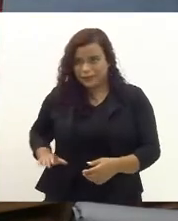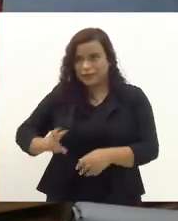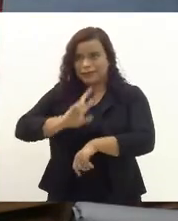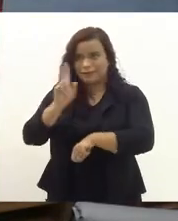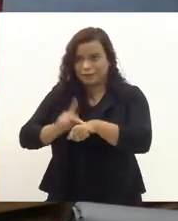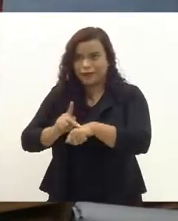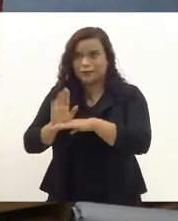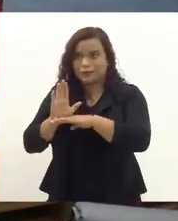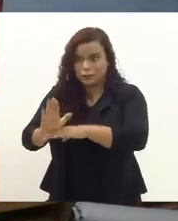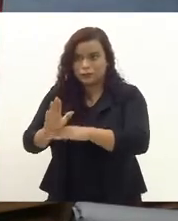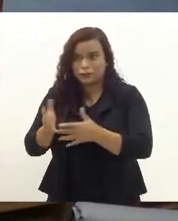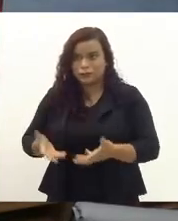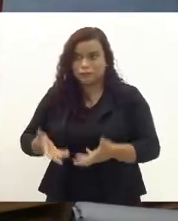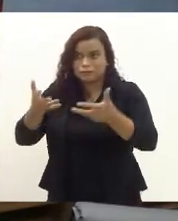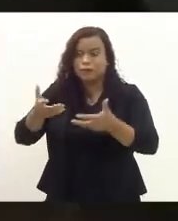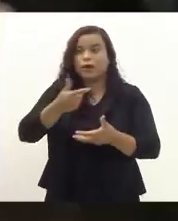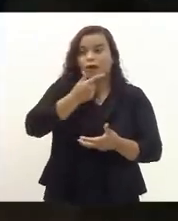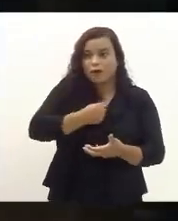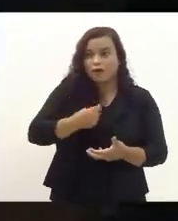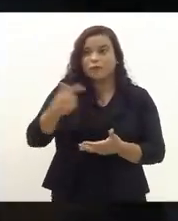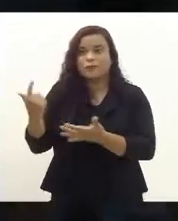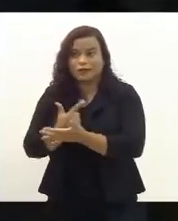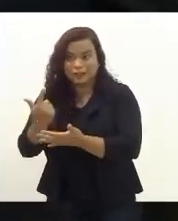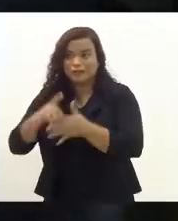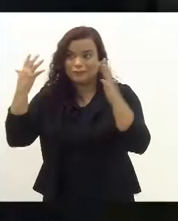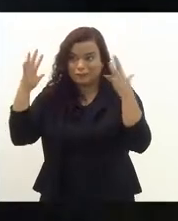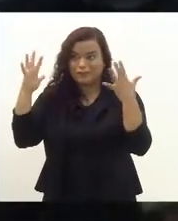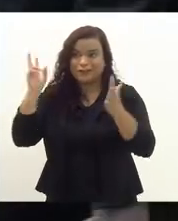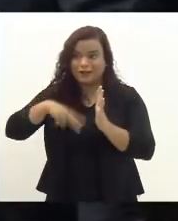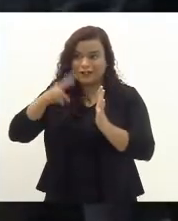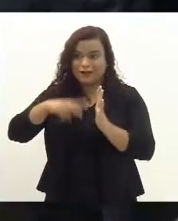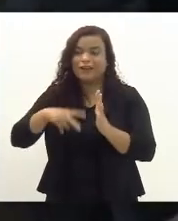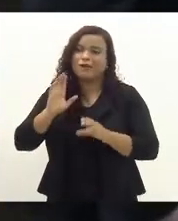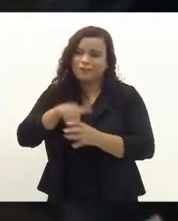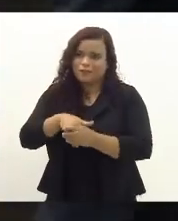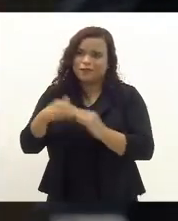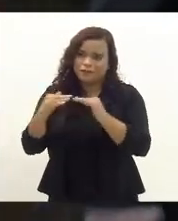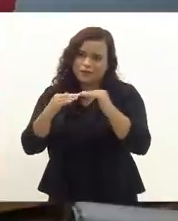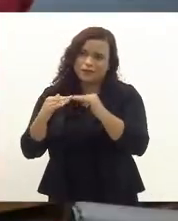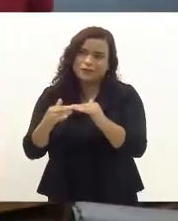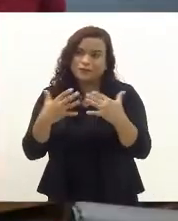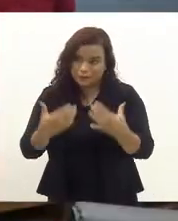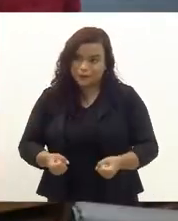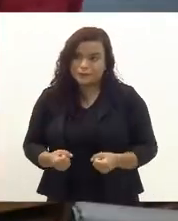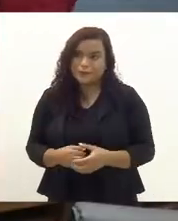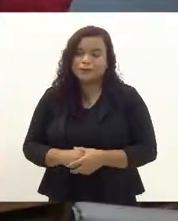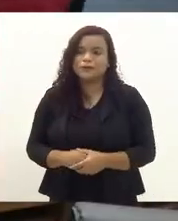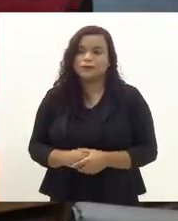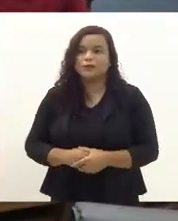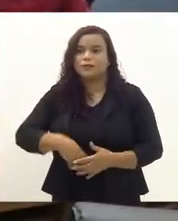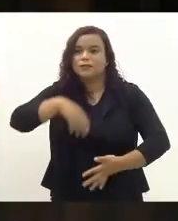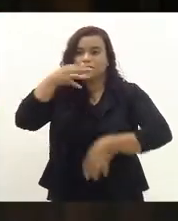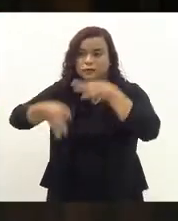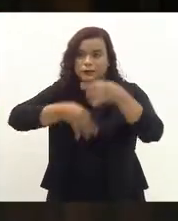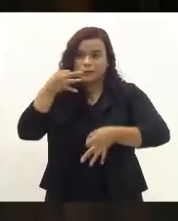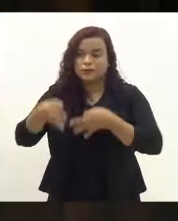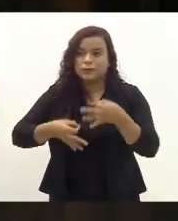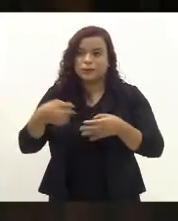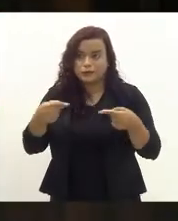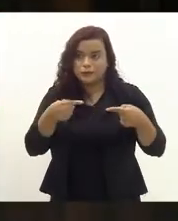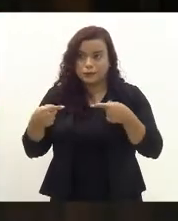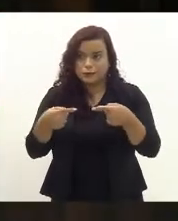com homens e livros viva leitura vó tá favorável e os pareceres emitidos em